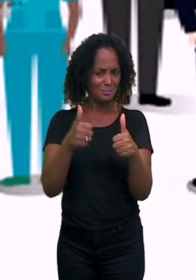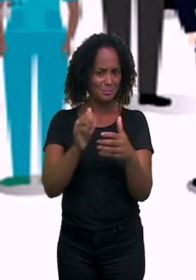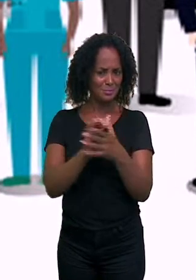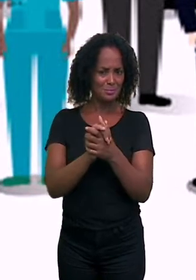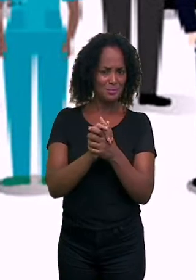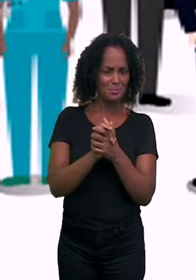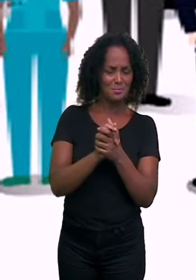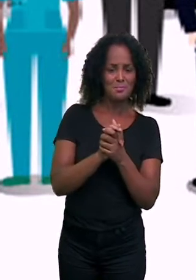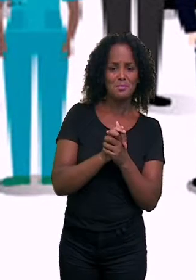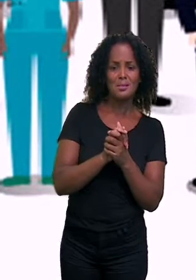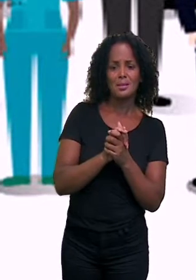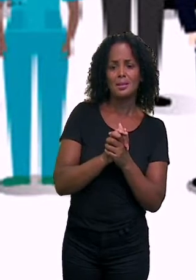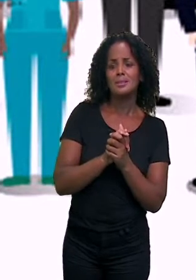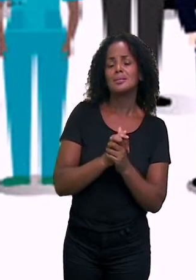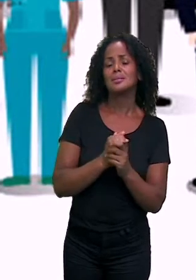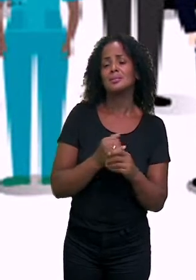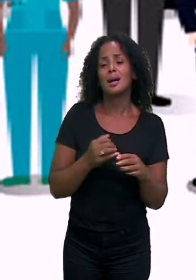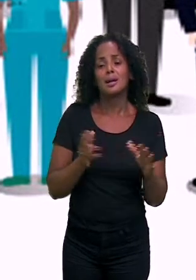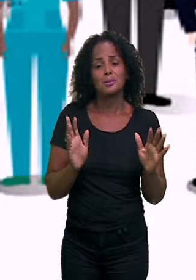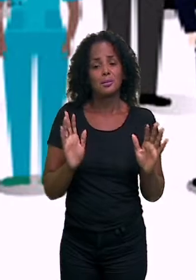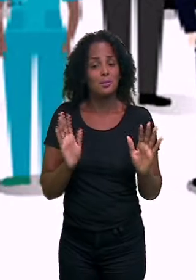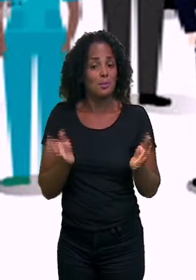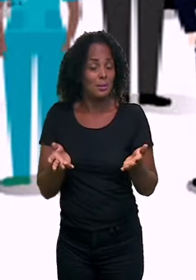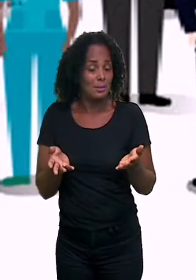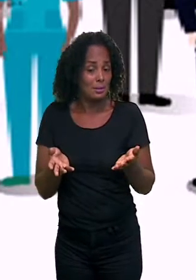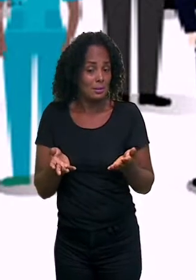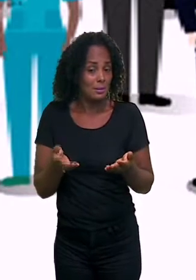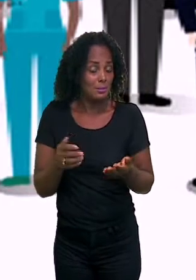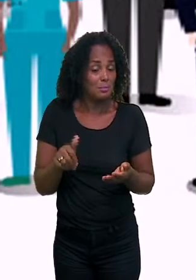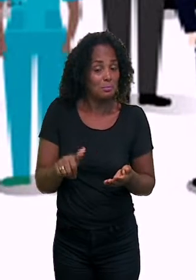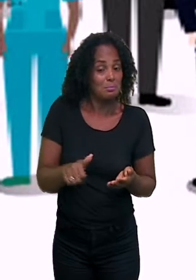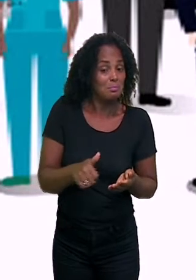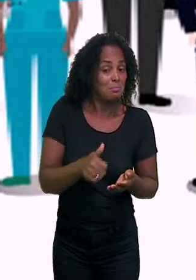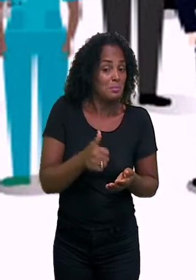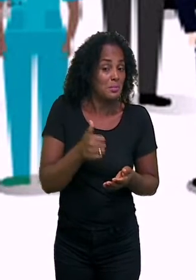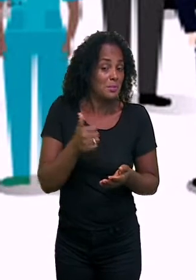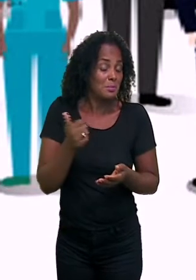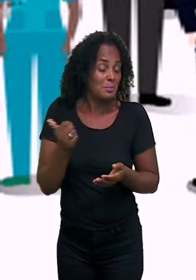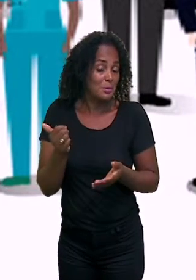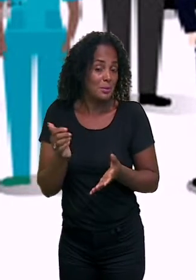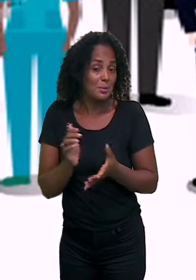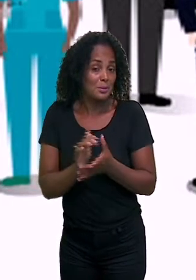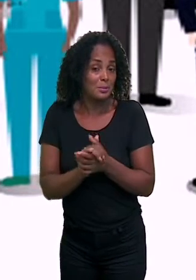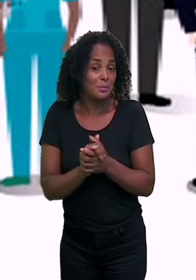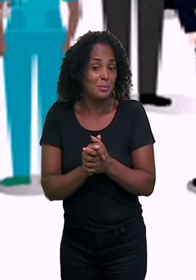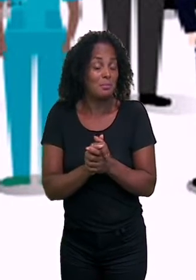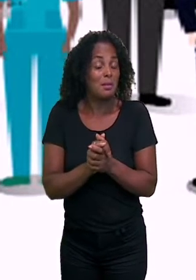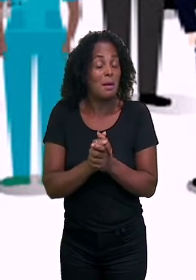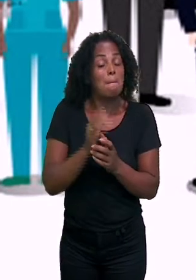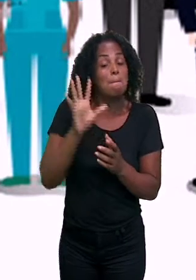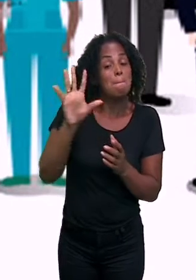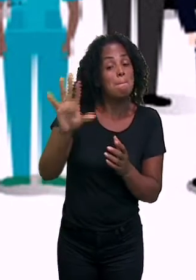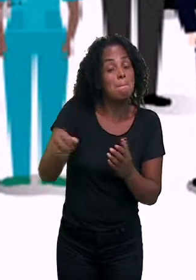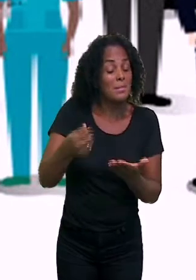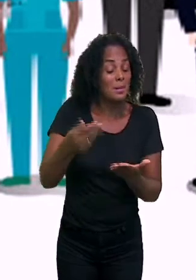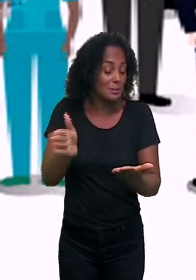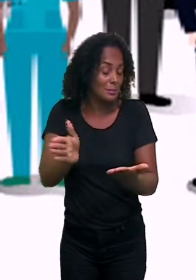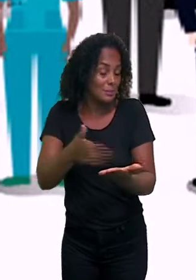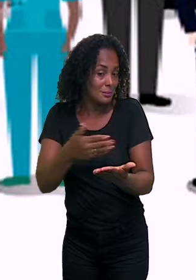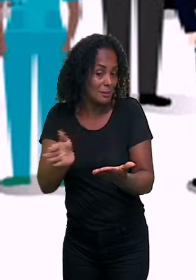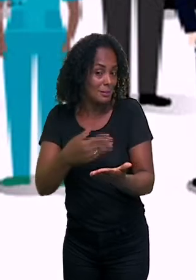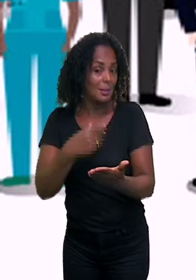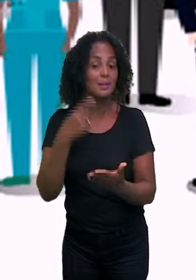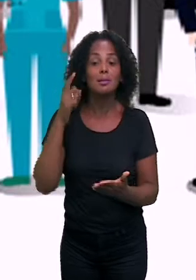força primeiro take your notebook penso em razão pega o seu caderno